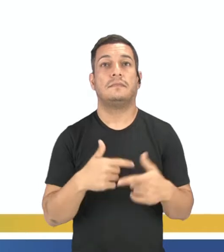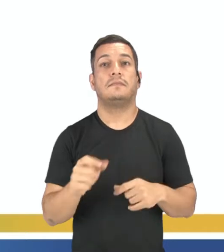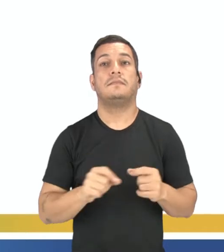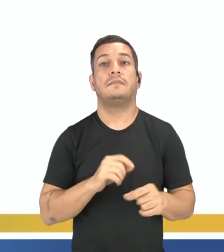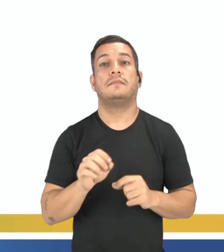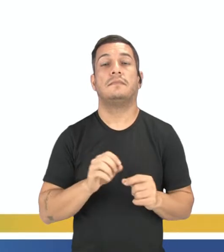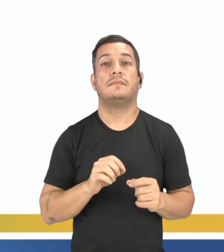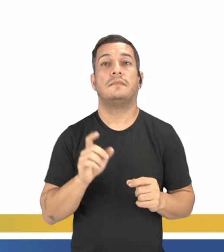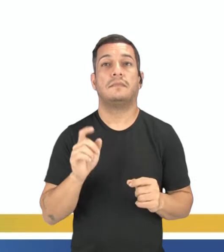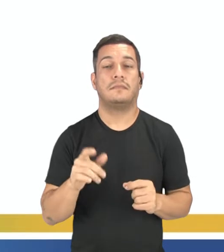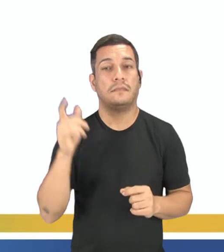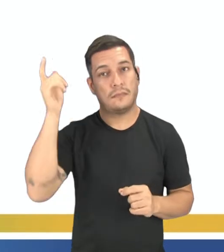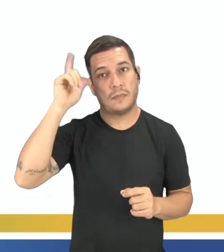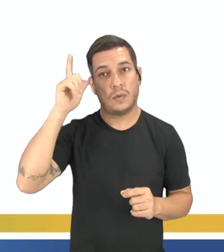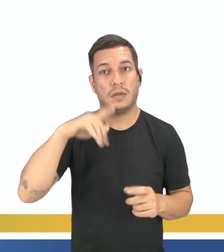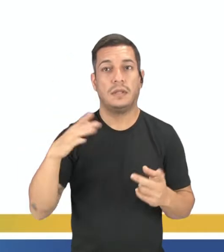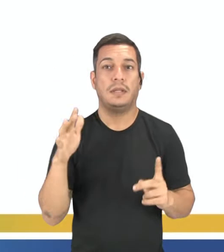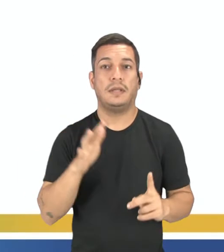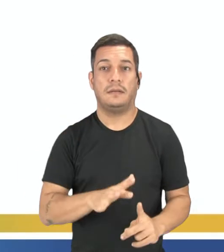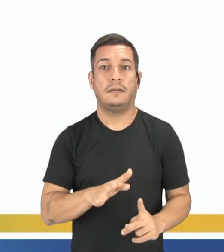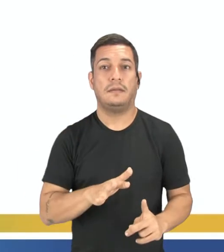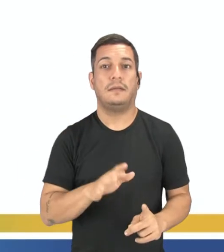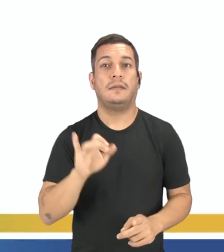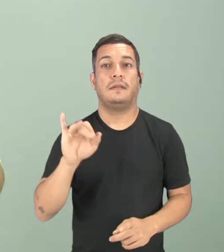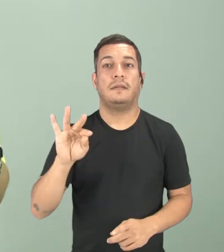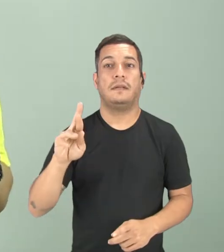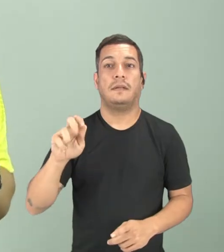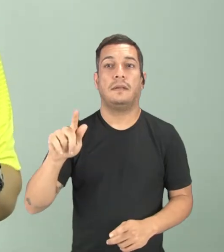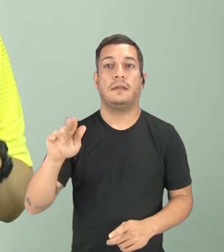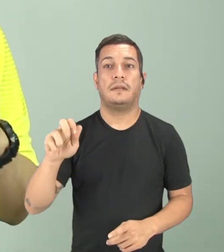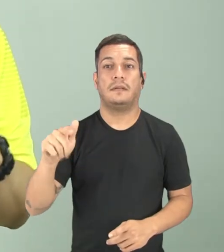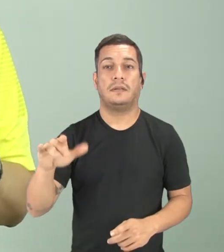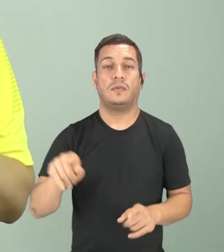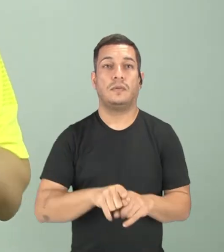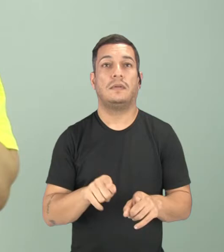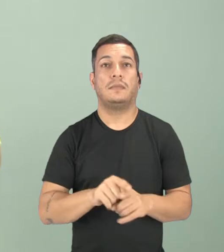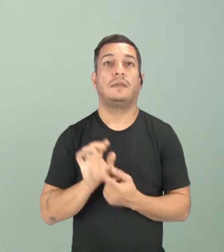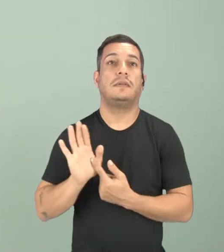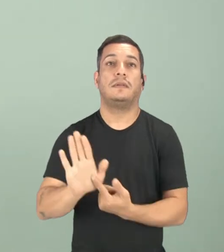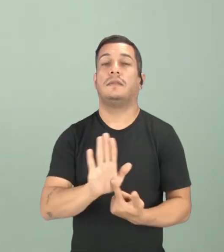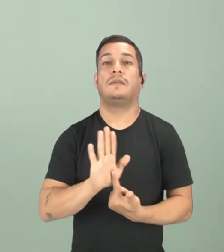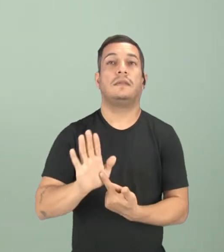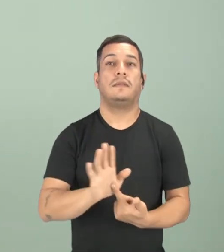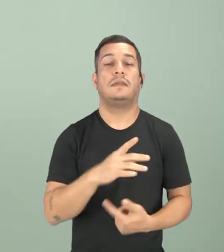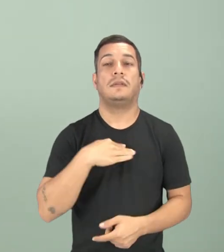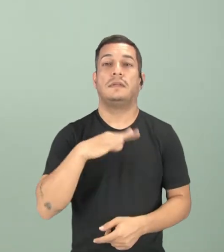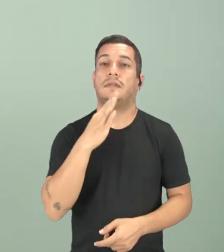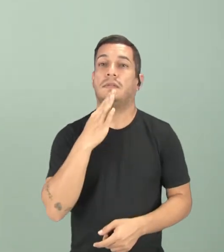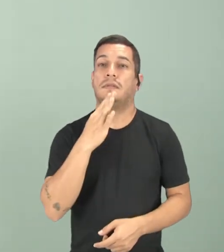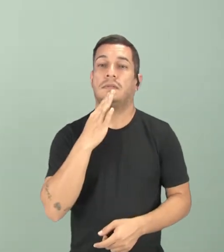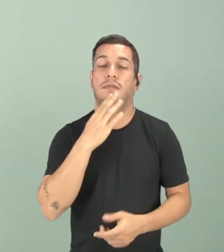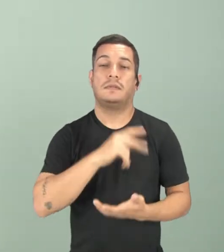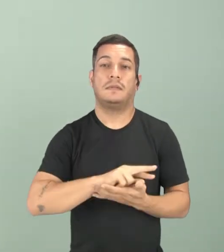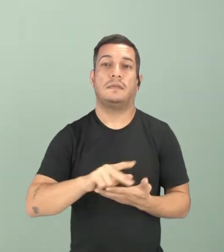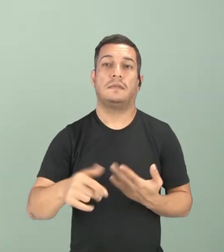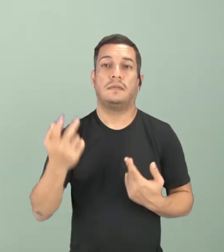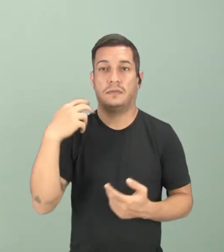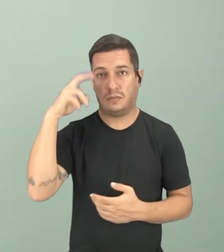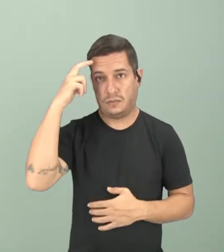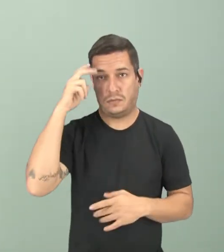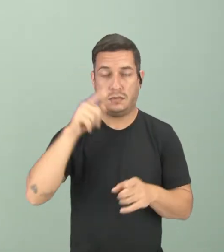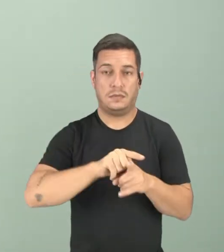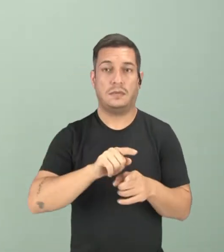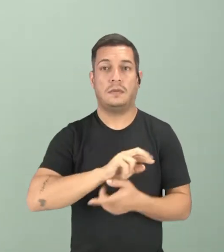eles trabalham muito essa lógica da integração, como eu já havia dito, como também da demonstração, deles conhecerem as